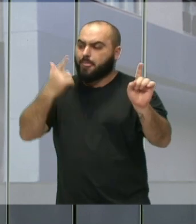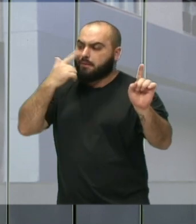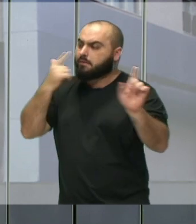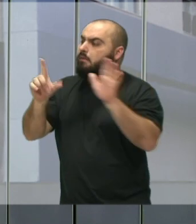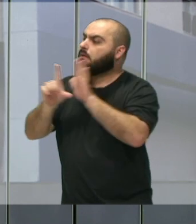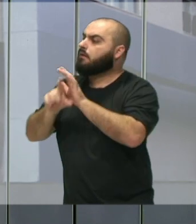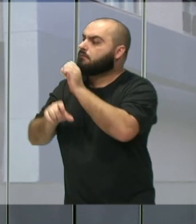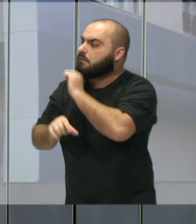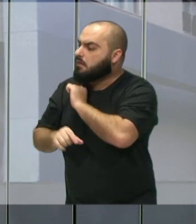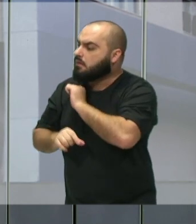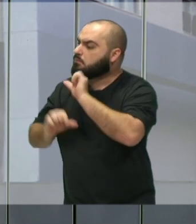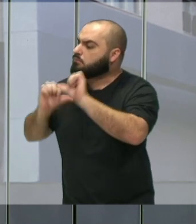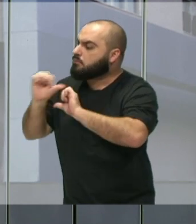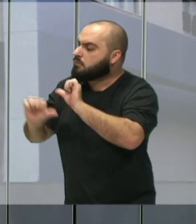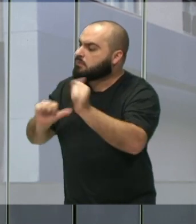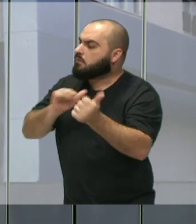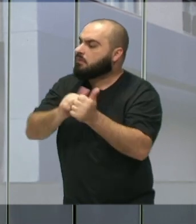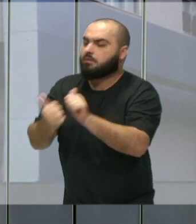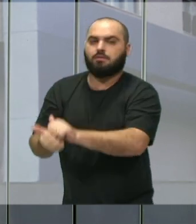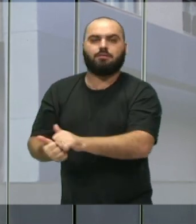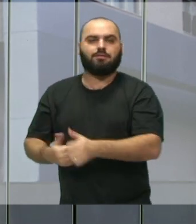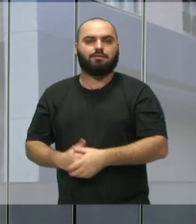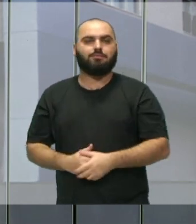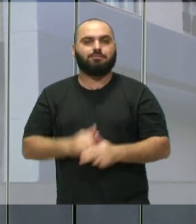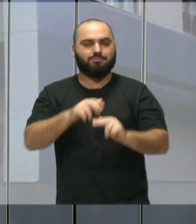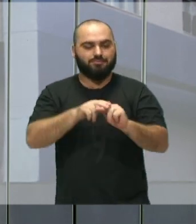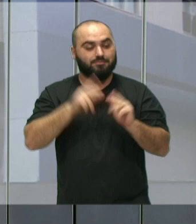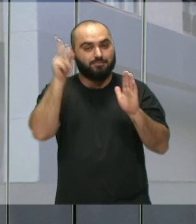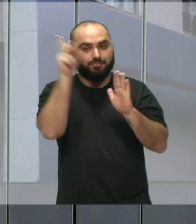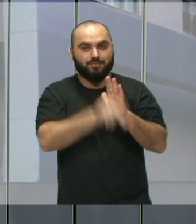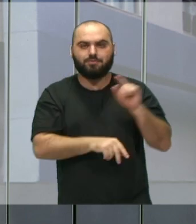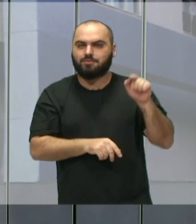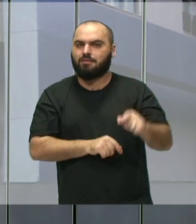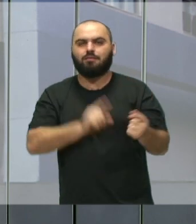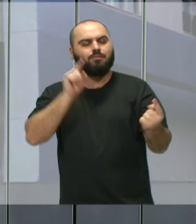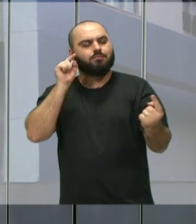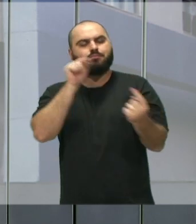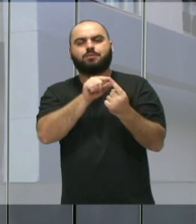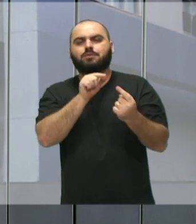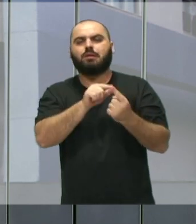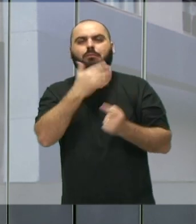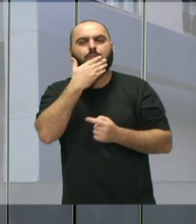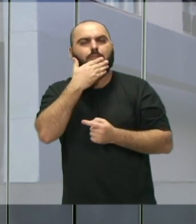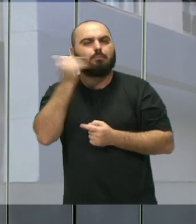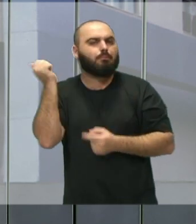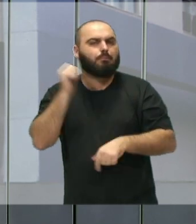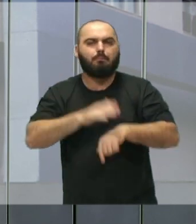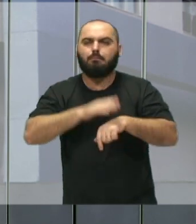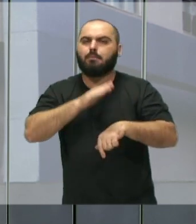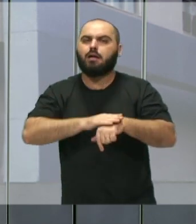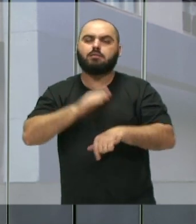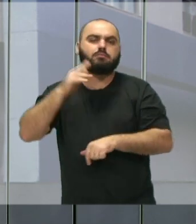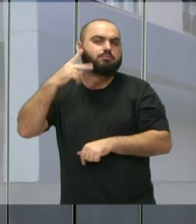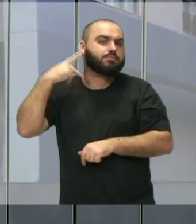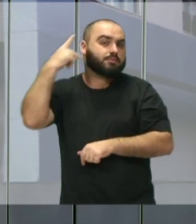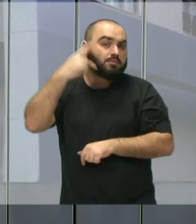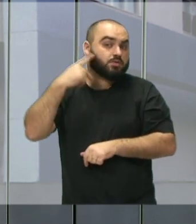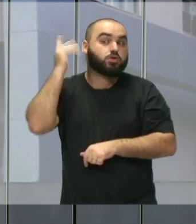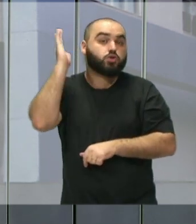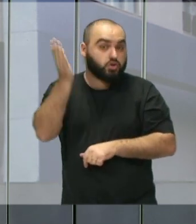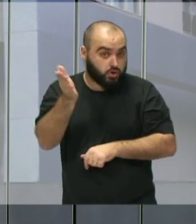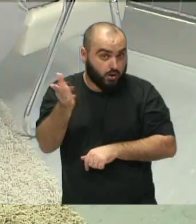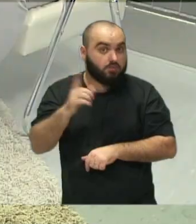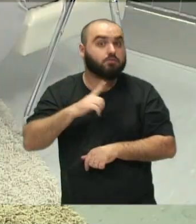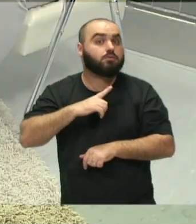esse projeto que nós estamos trazendo, ele tem o objetivo de estar melhorando ainda mais uma política pública que já